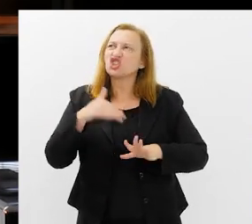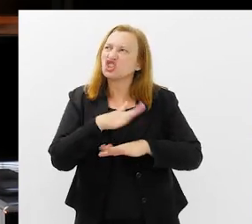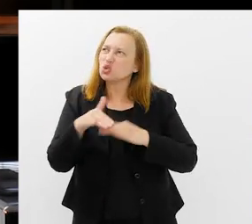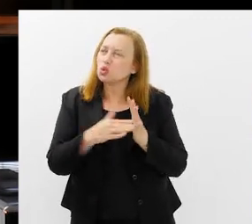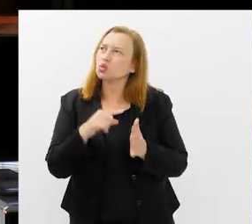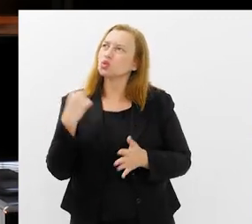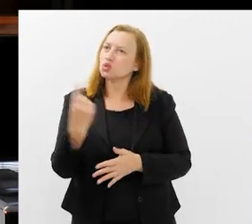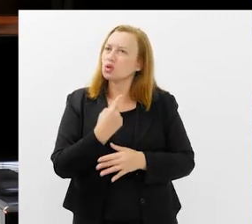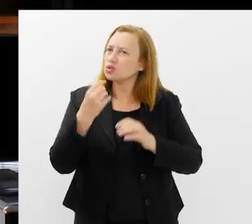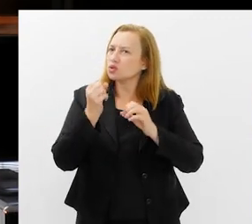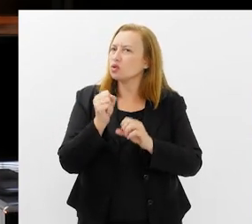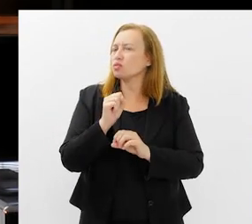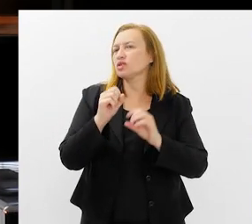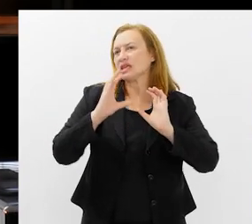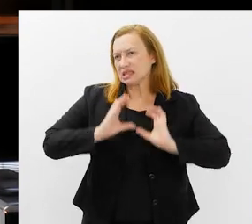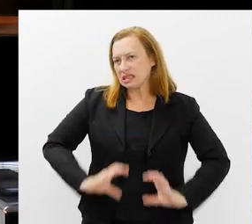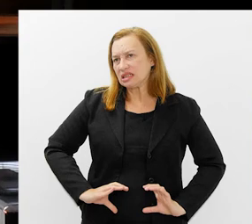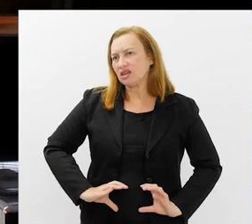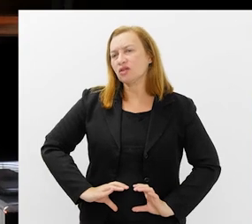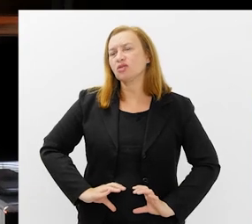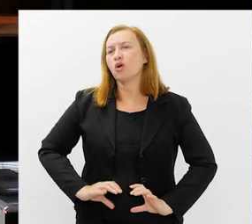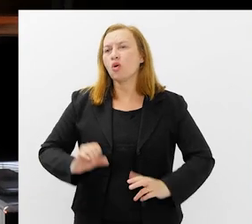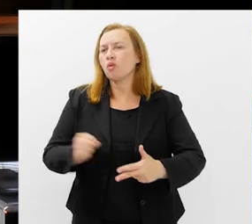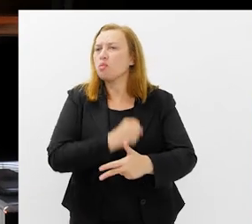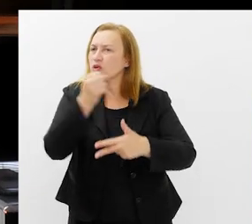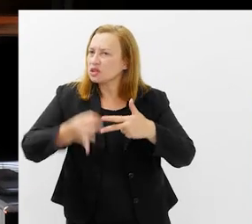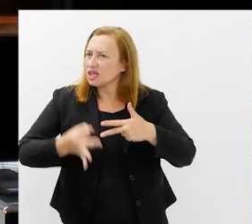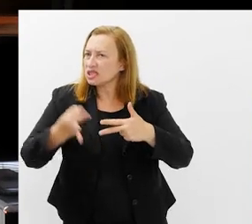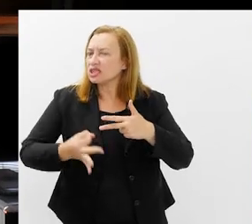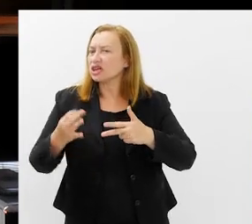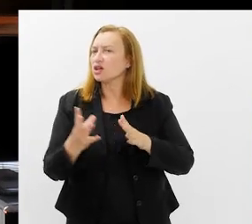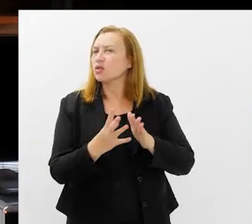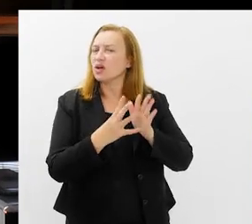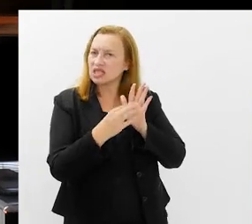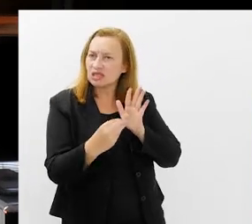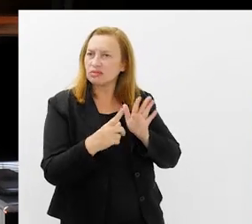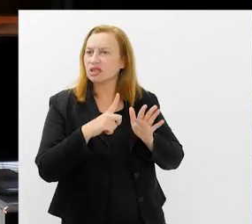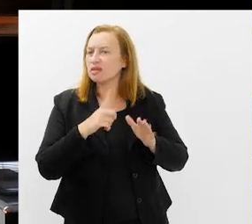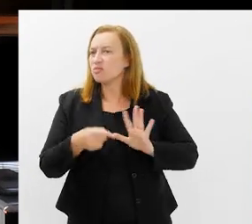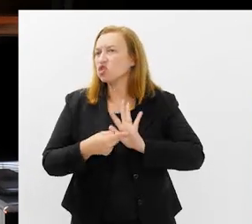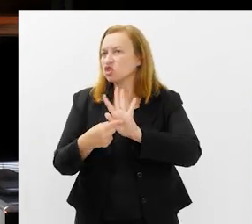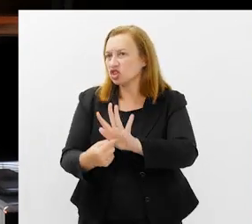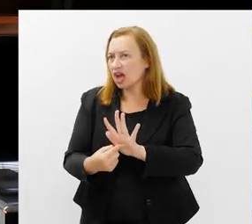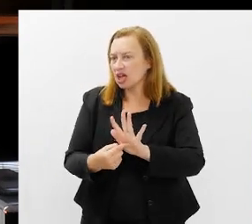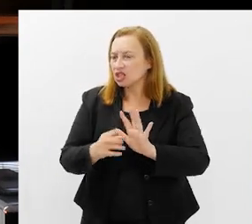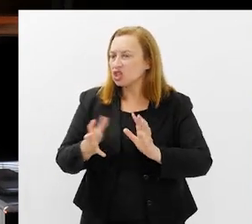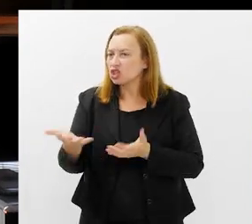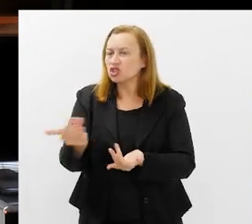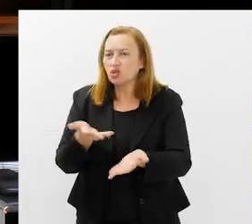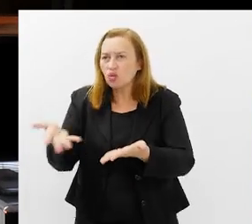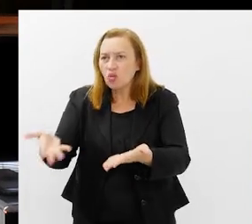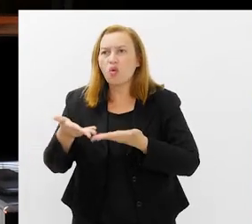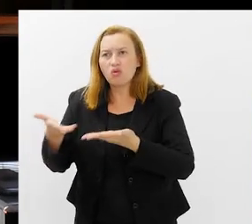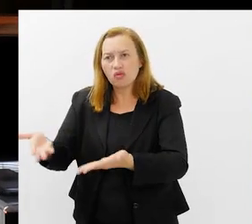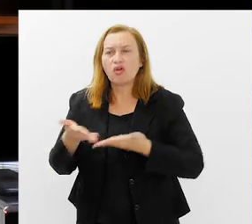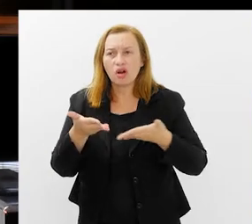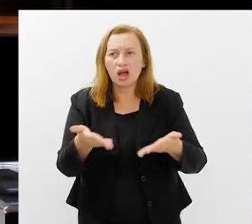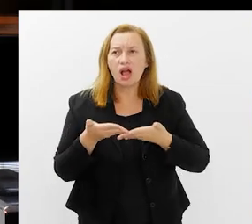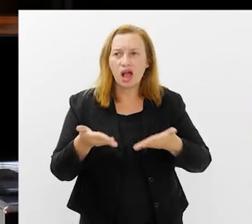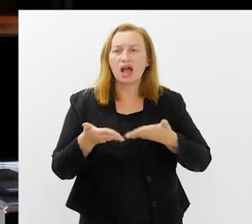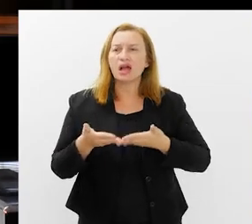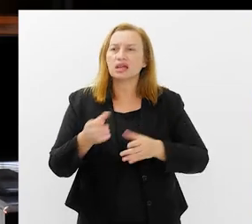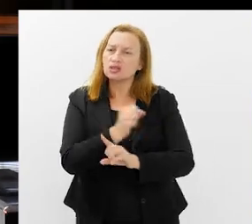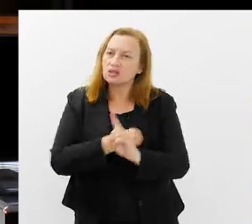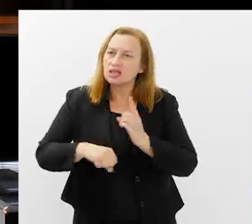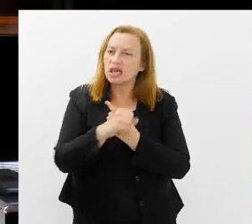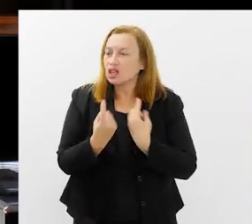todos nós, como cidadãos, né, o Poder Judiciário, com os exemplos que tem dado, no sentido de convocar a